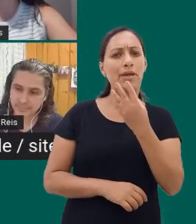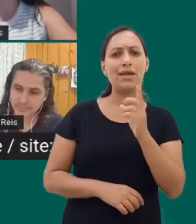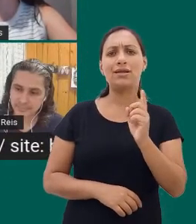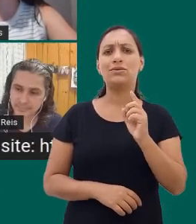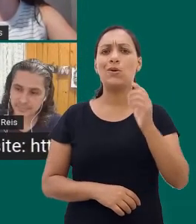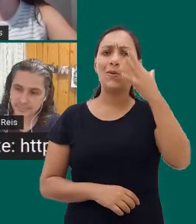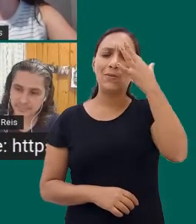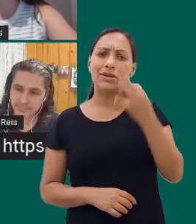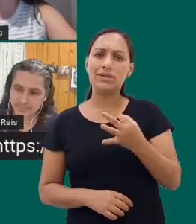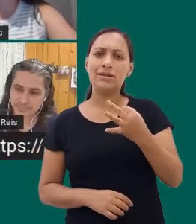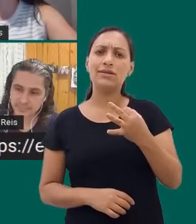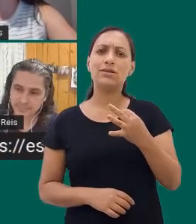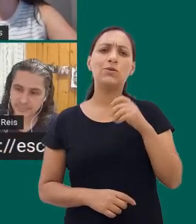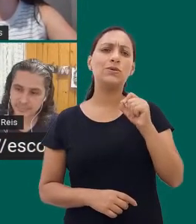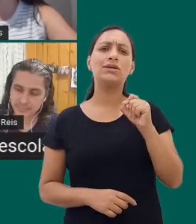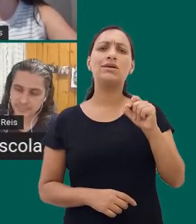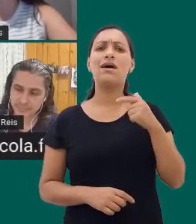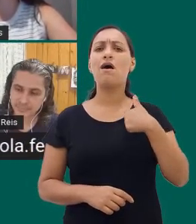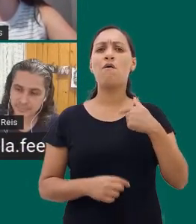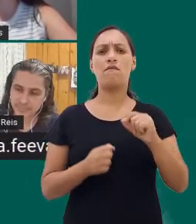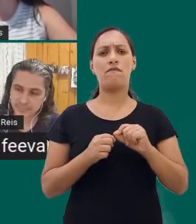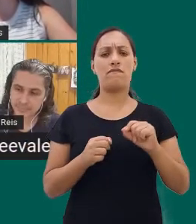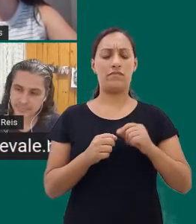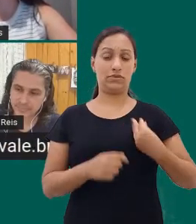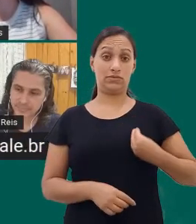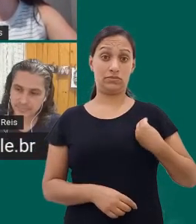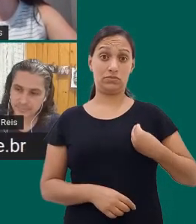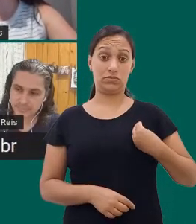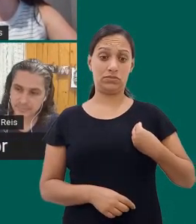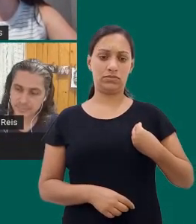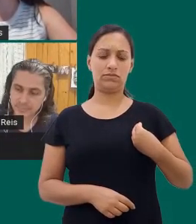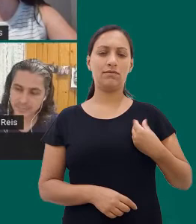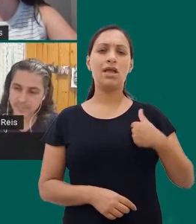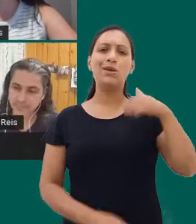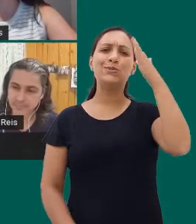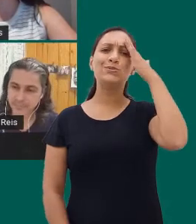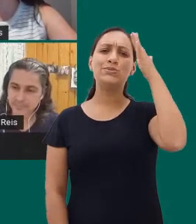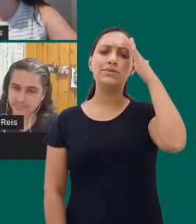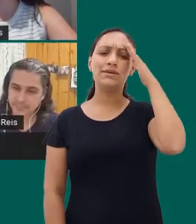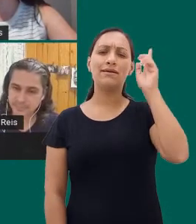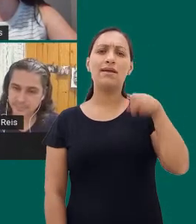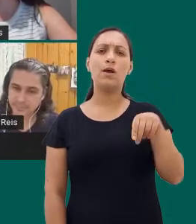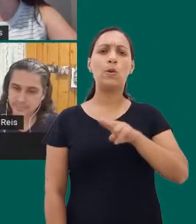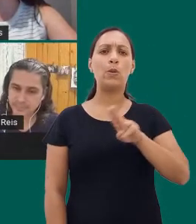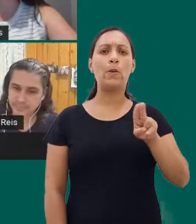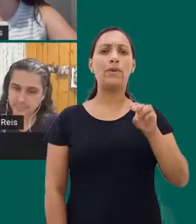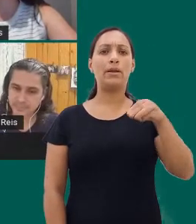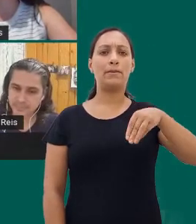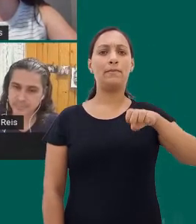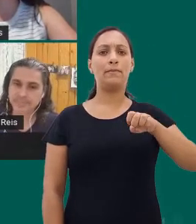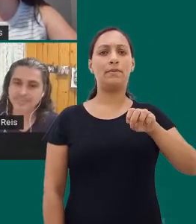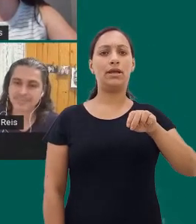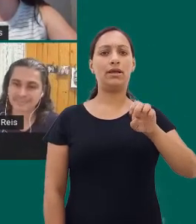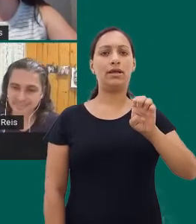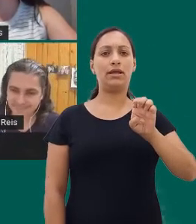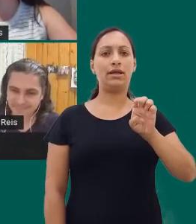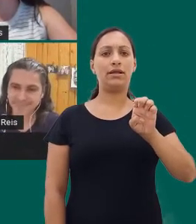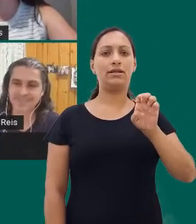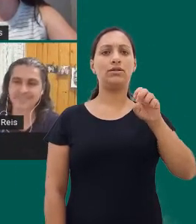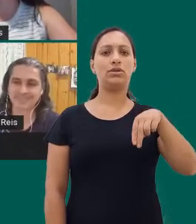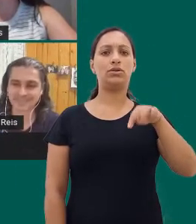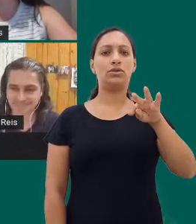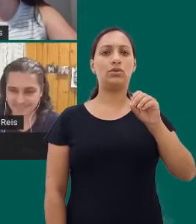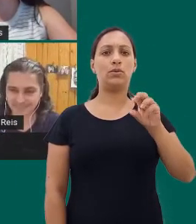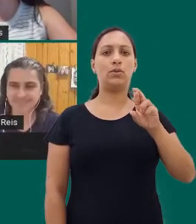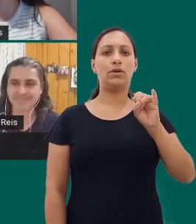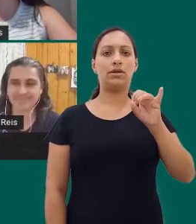entendendo, o que eu faço da vida, peraí, como é que é com os outros, que eu sei que é chamado de mentoria, eu acho que né?